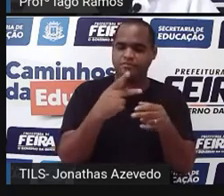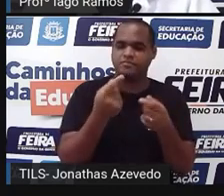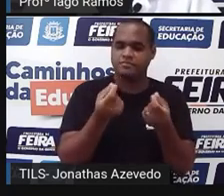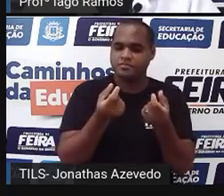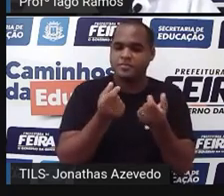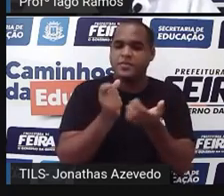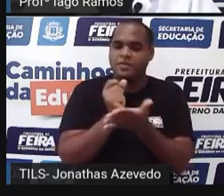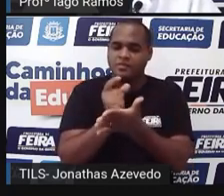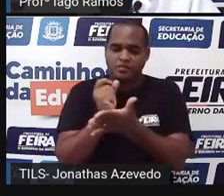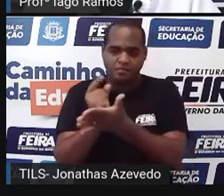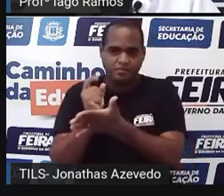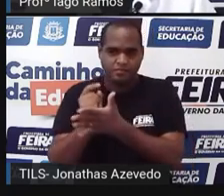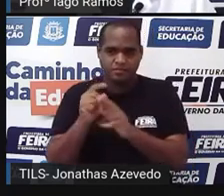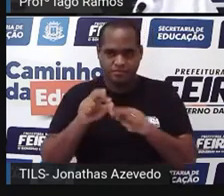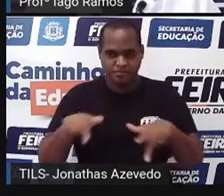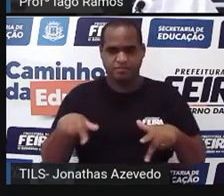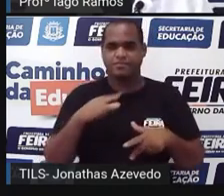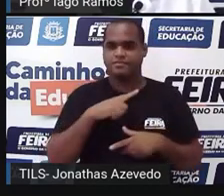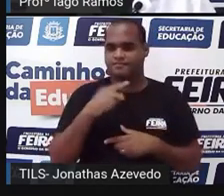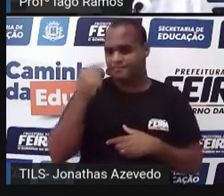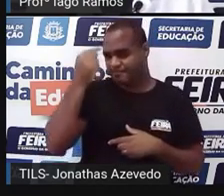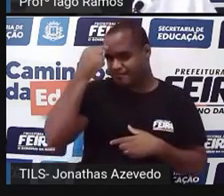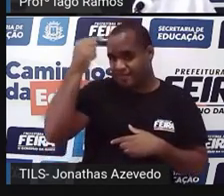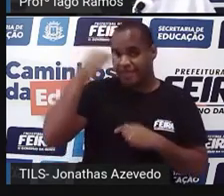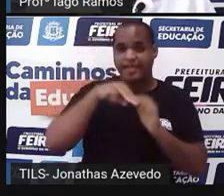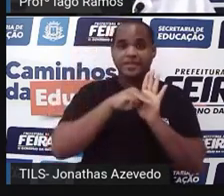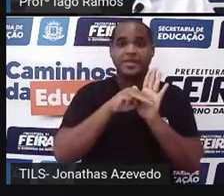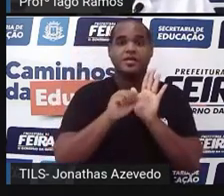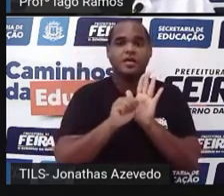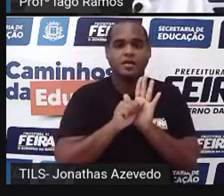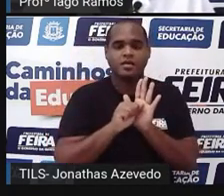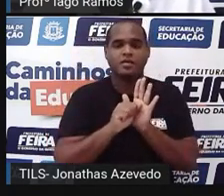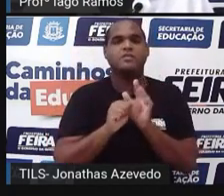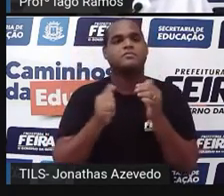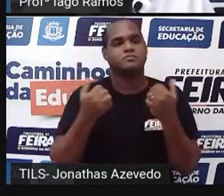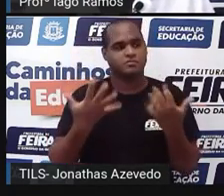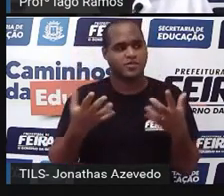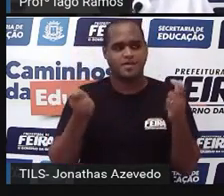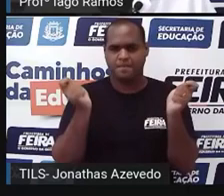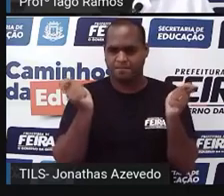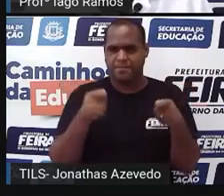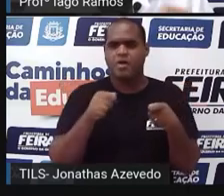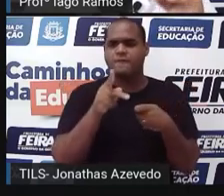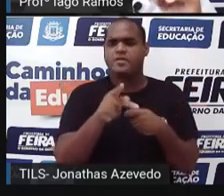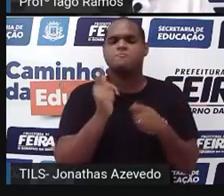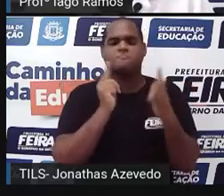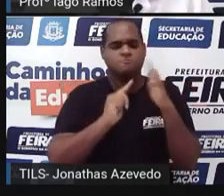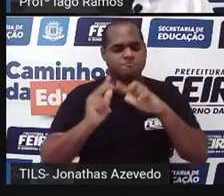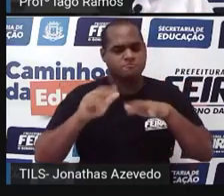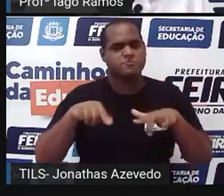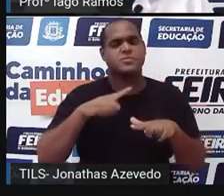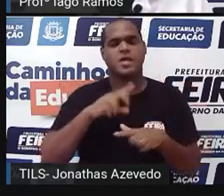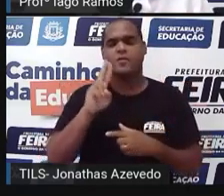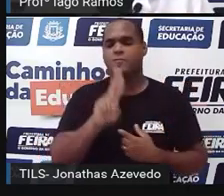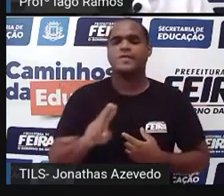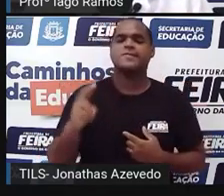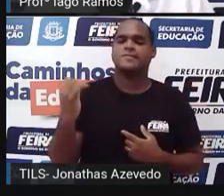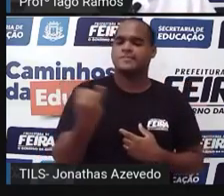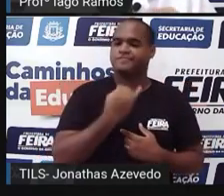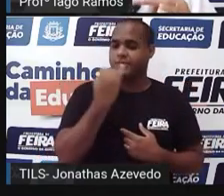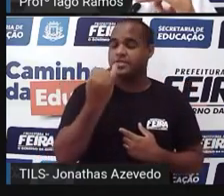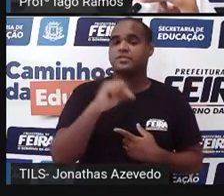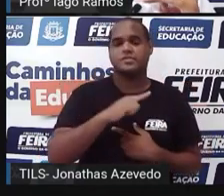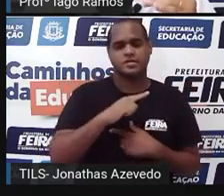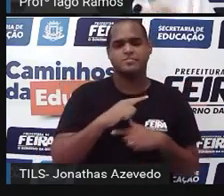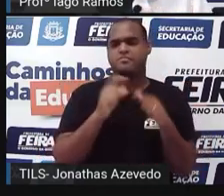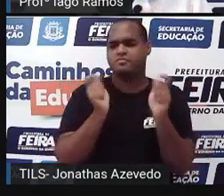você gasta o seu dinheiro e essa ideia da média aritmética pode ser muito útil pode ser